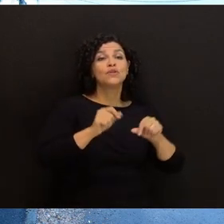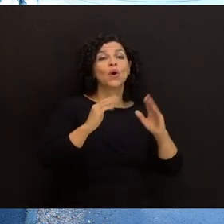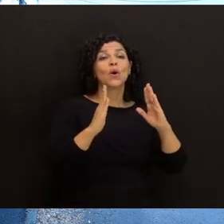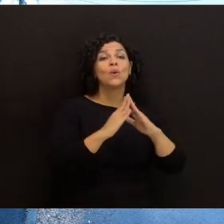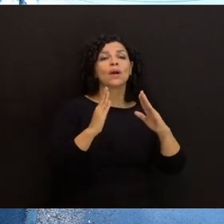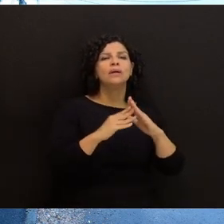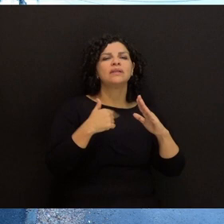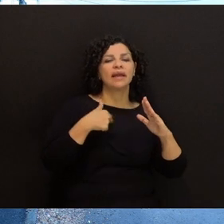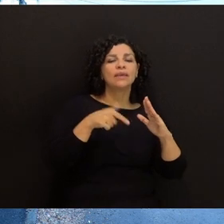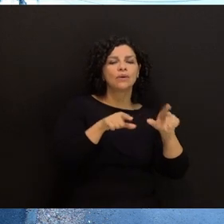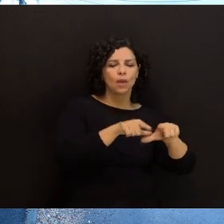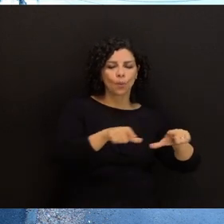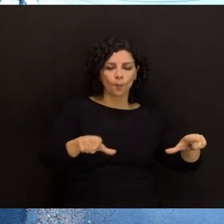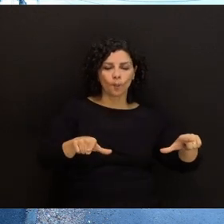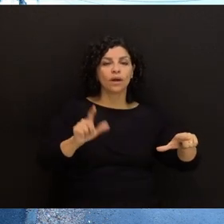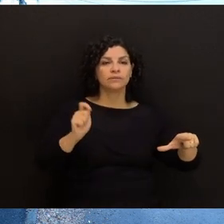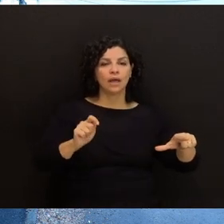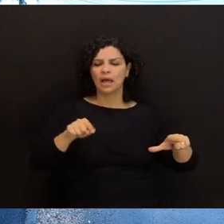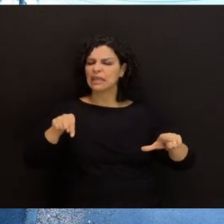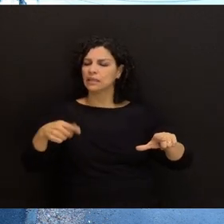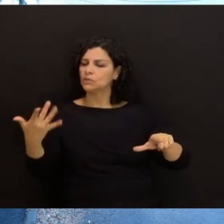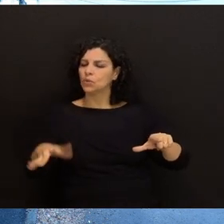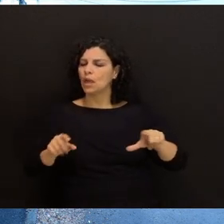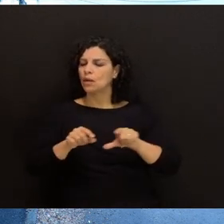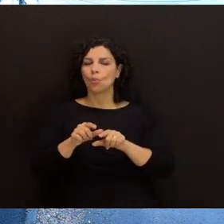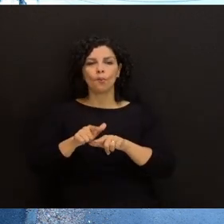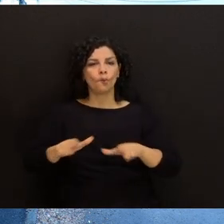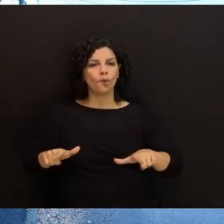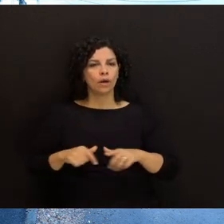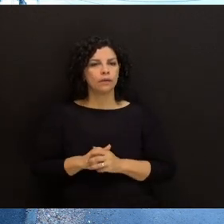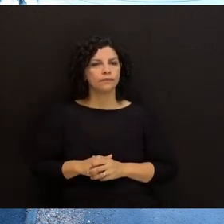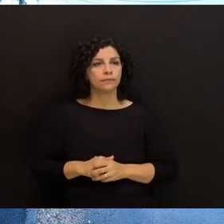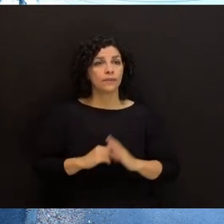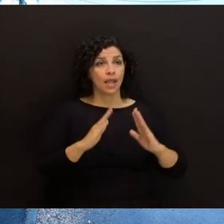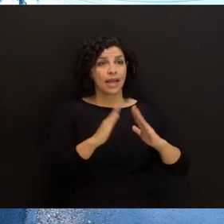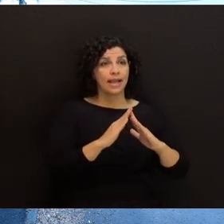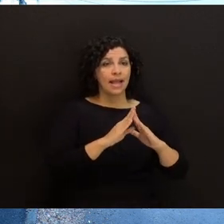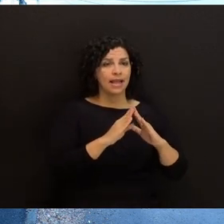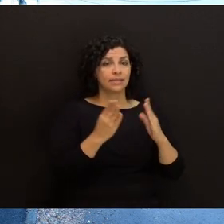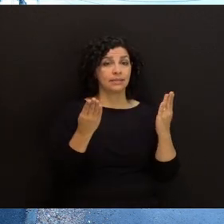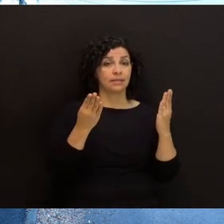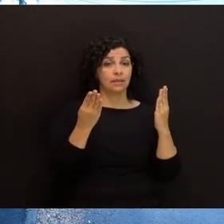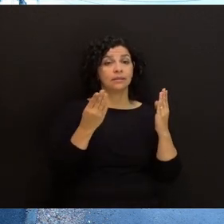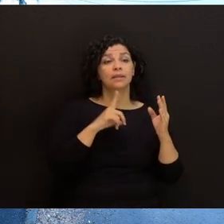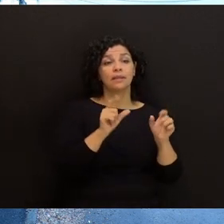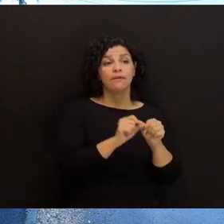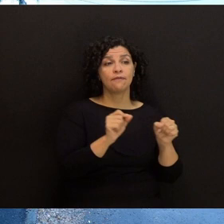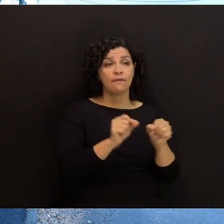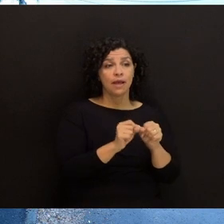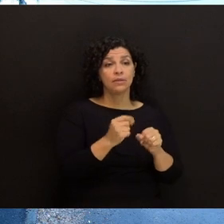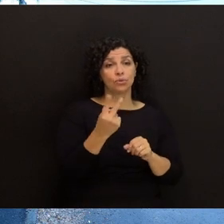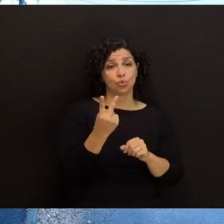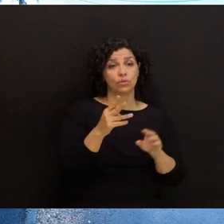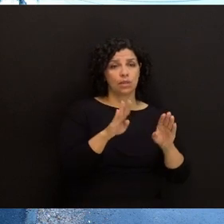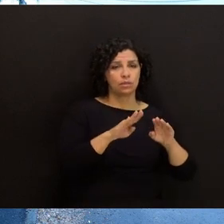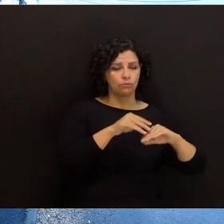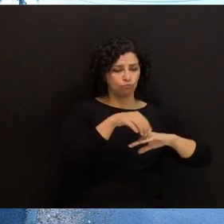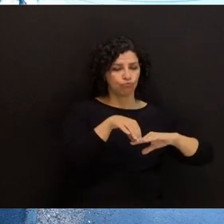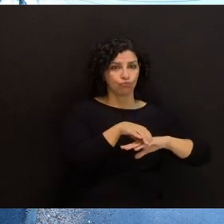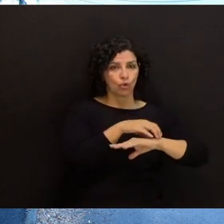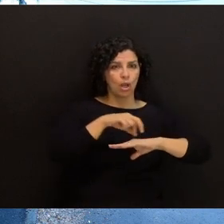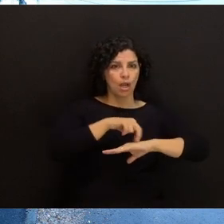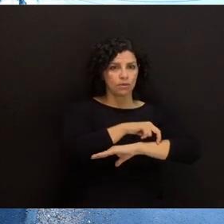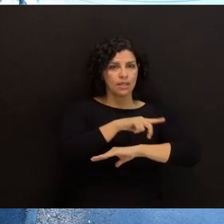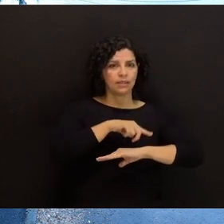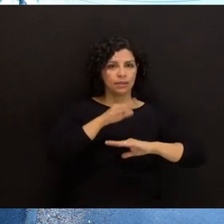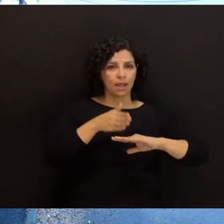dos moradores que eles querem que tenha Calçados uma casa um portão é feito duas três é para o lado tá dessa forma